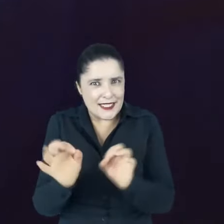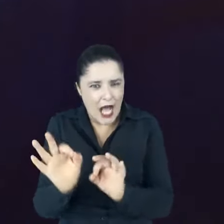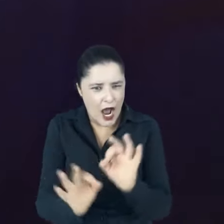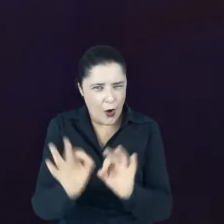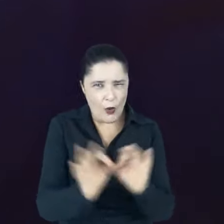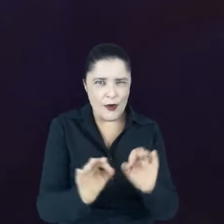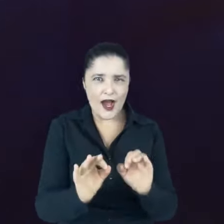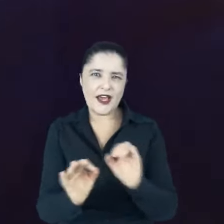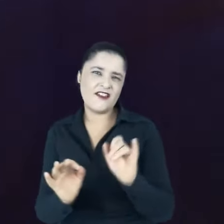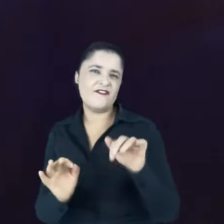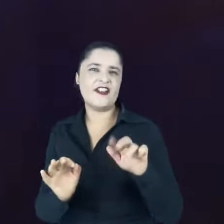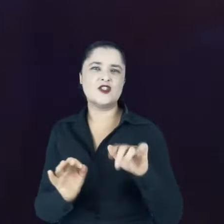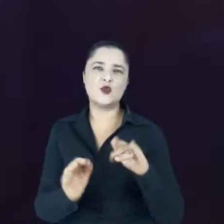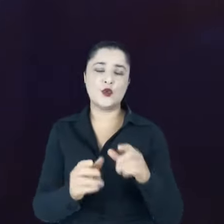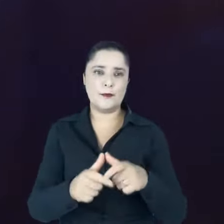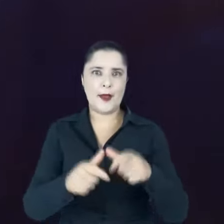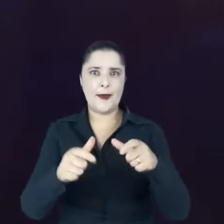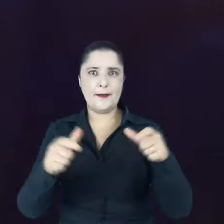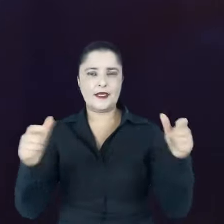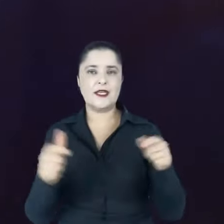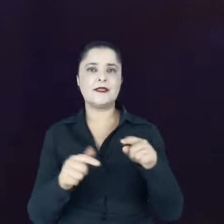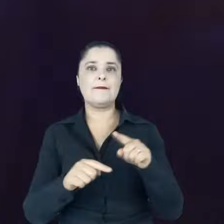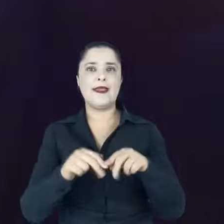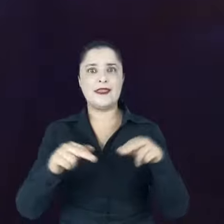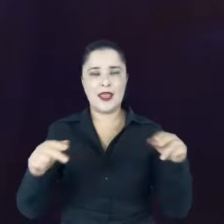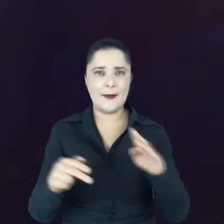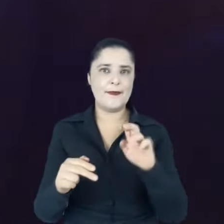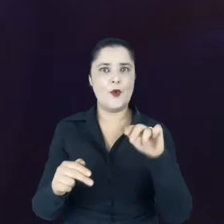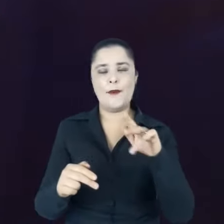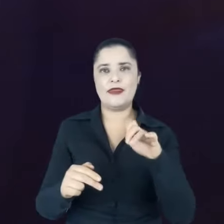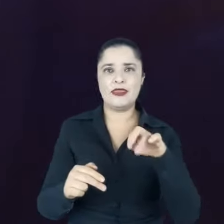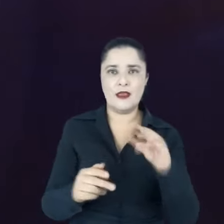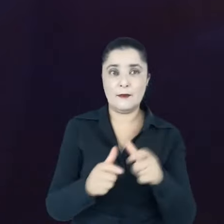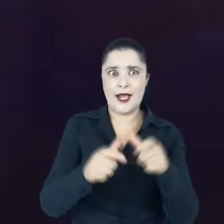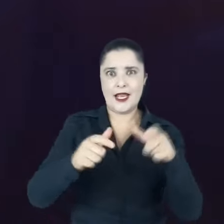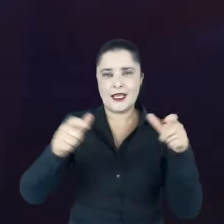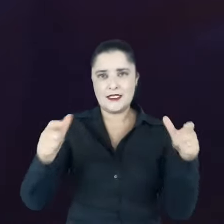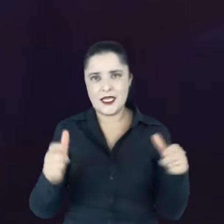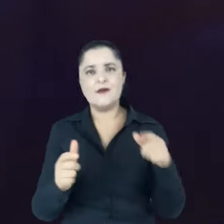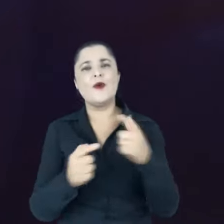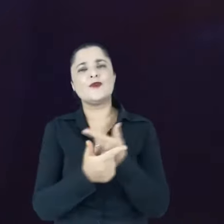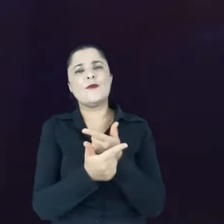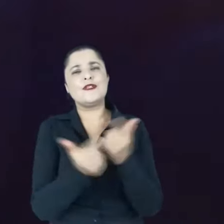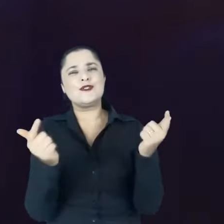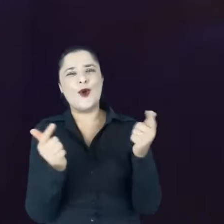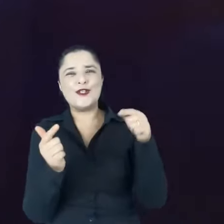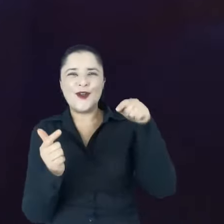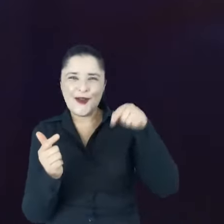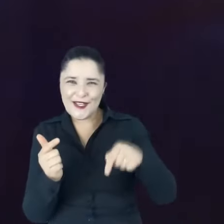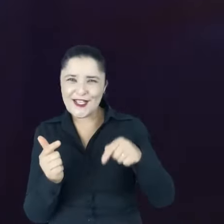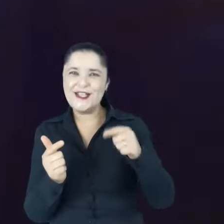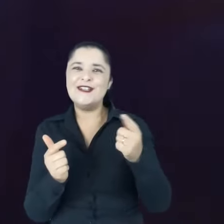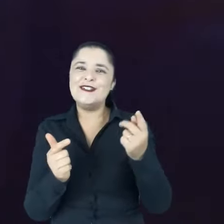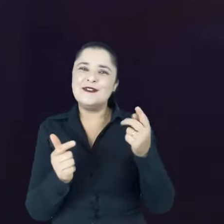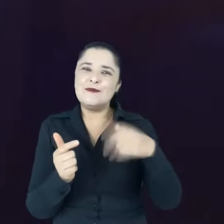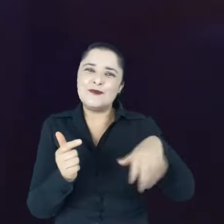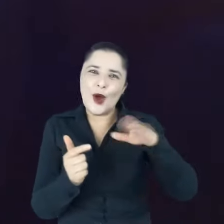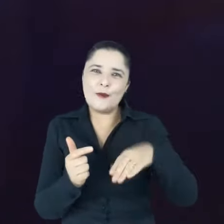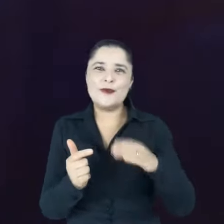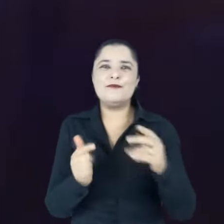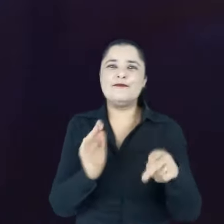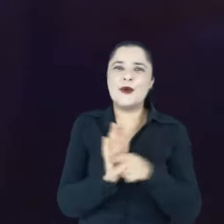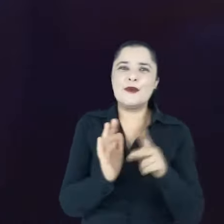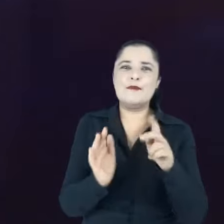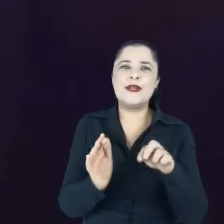crescimento dessa matéria, né? A gente tem a sorte de estar num estado que é muito rico, o nosso pré-sal caipira, né? Como